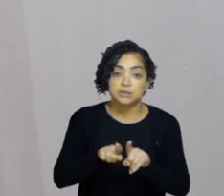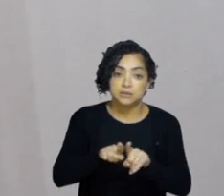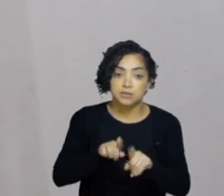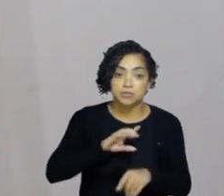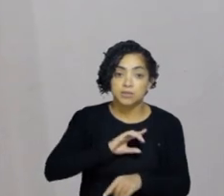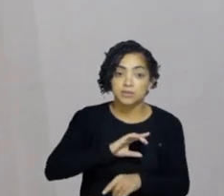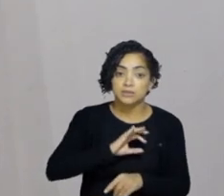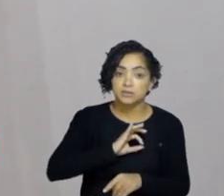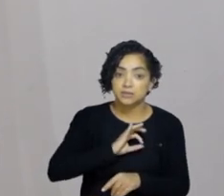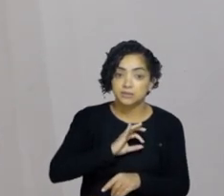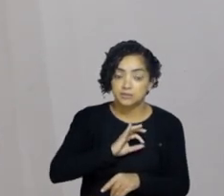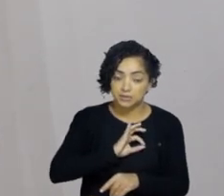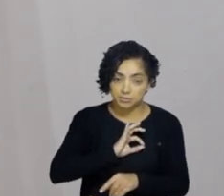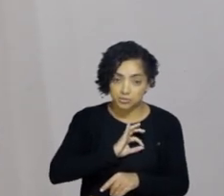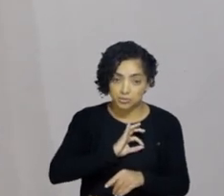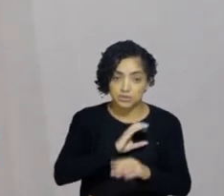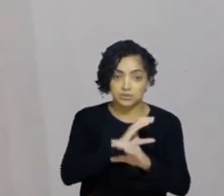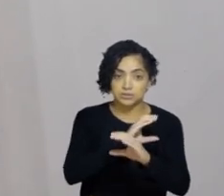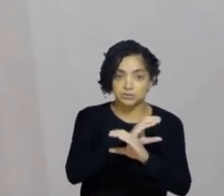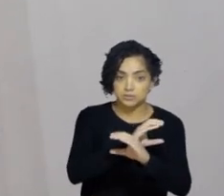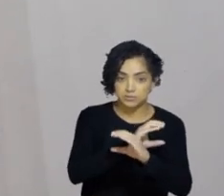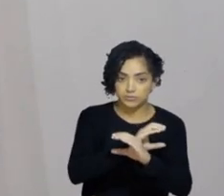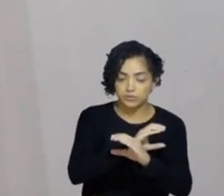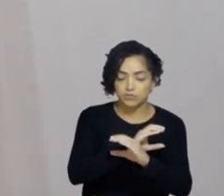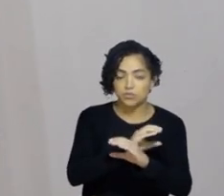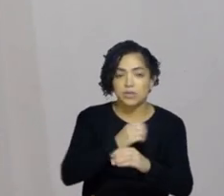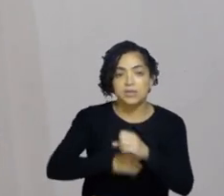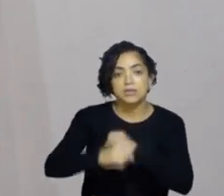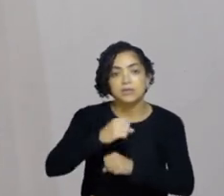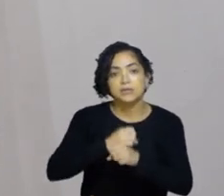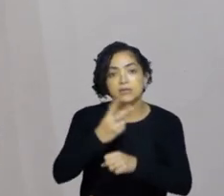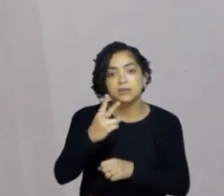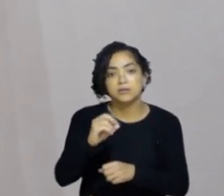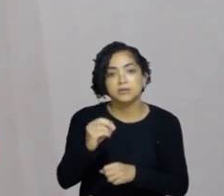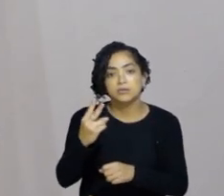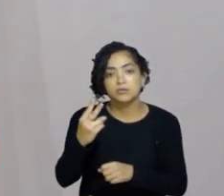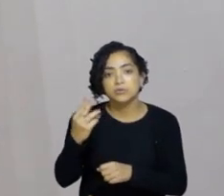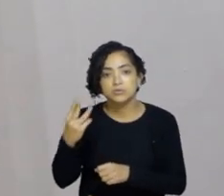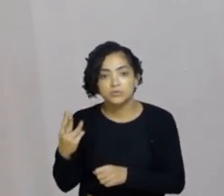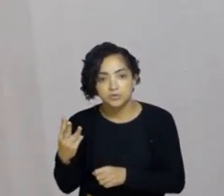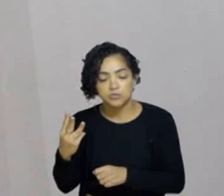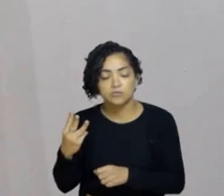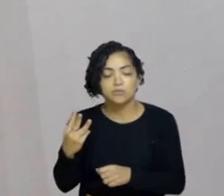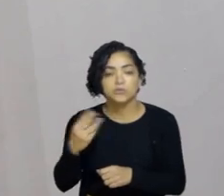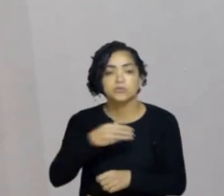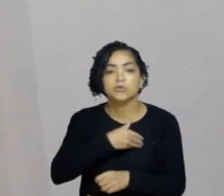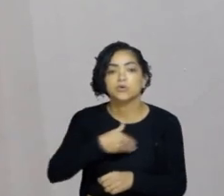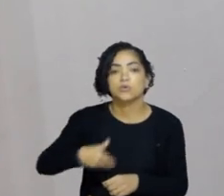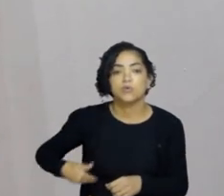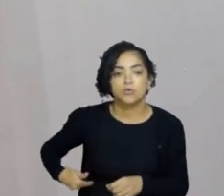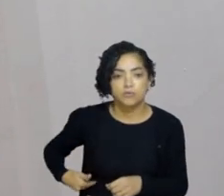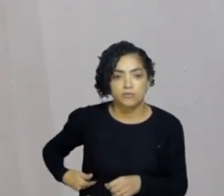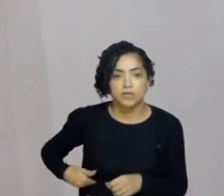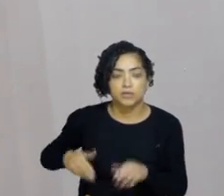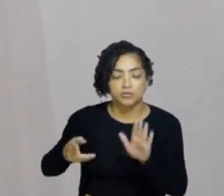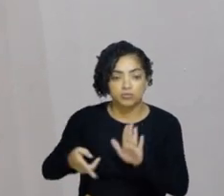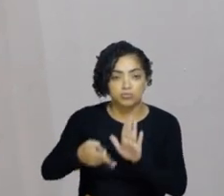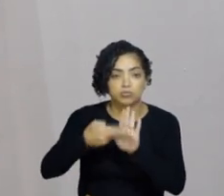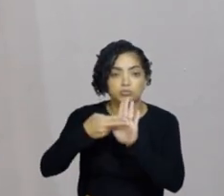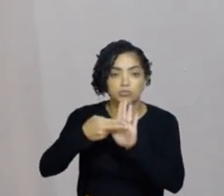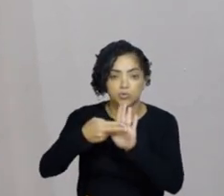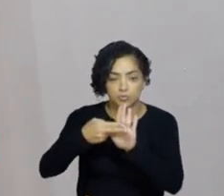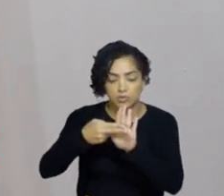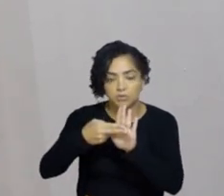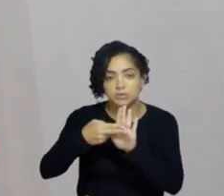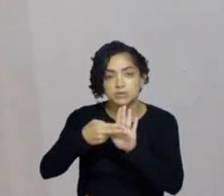Santa Catarina. Em 2023, quando o governo Jorginho toma posse,